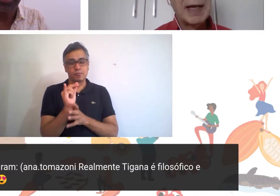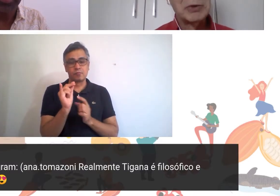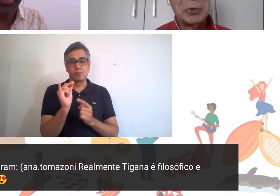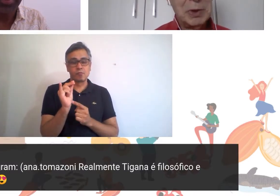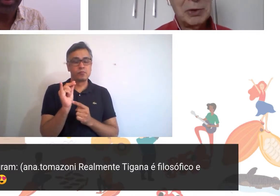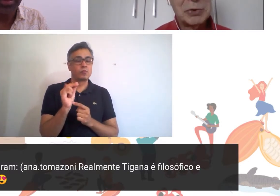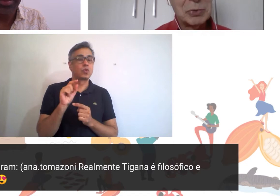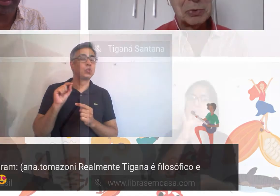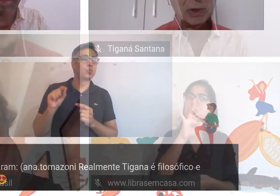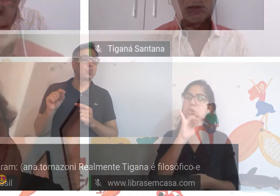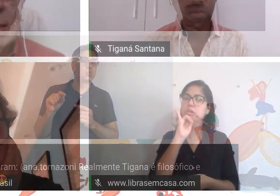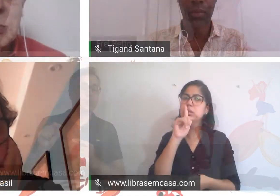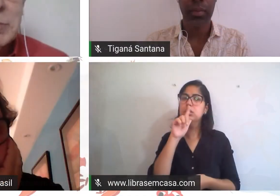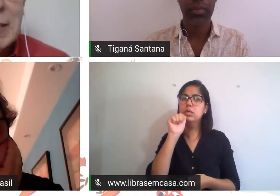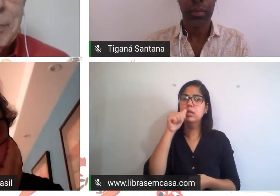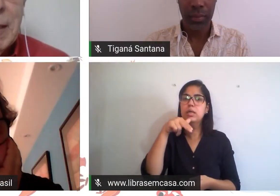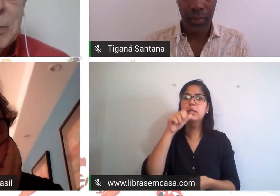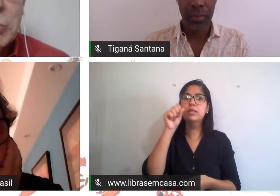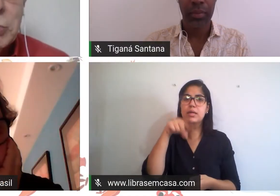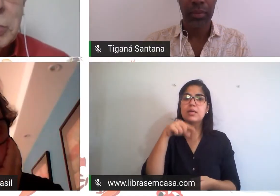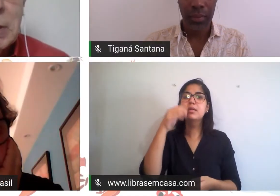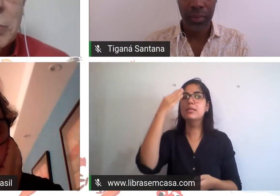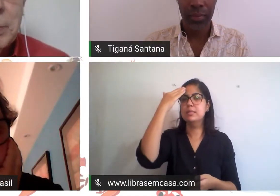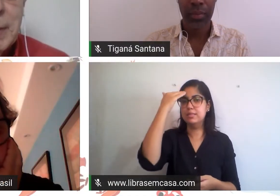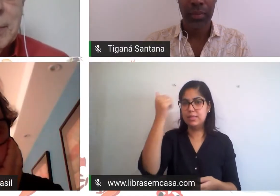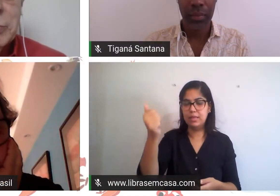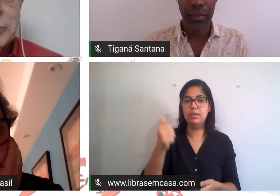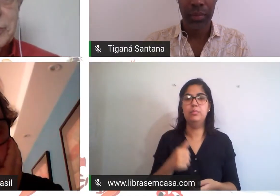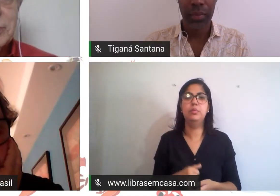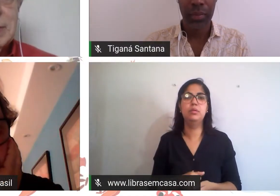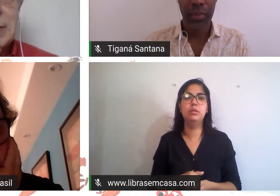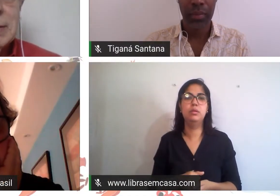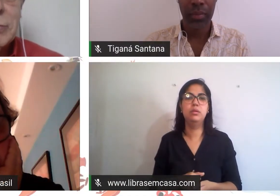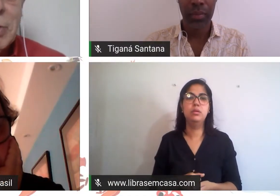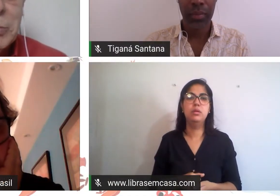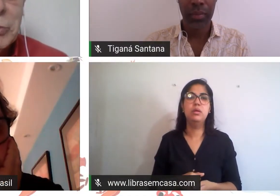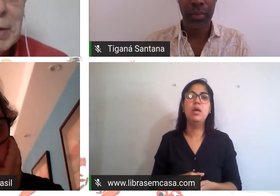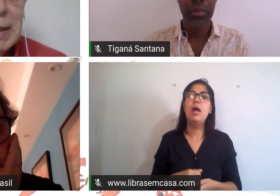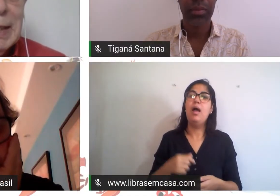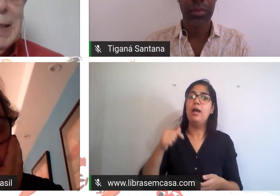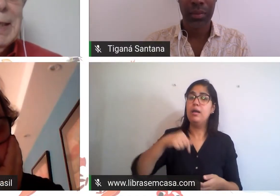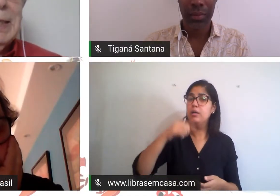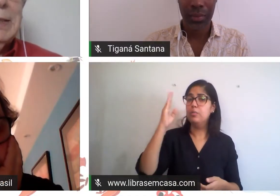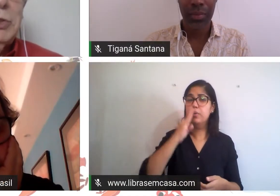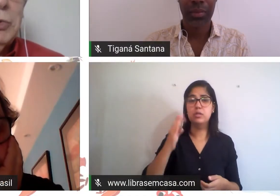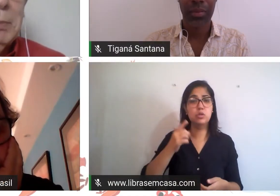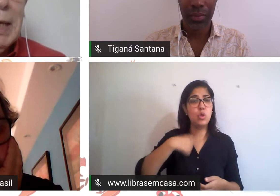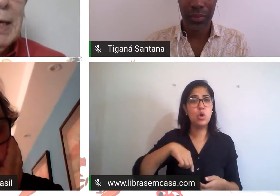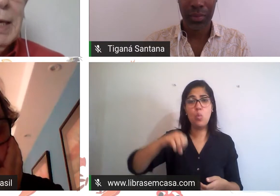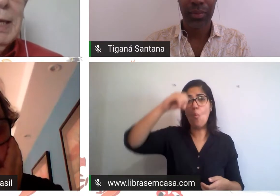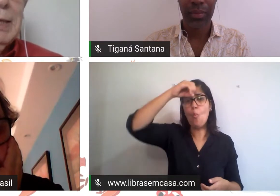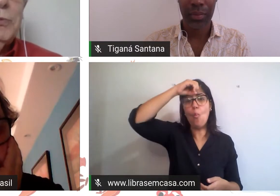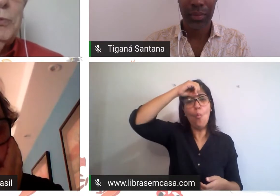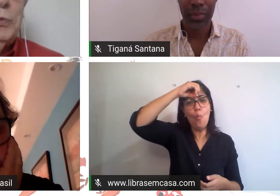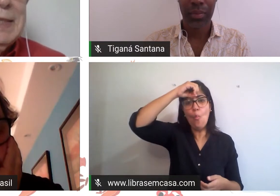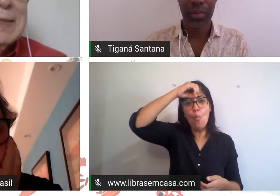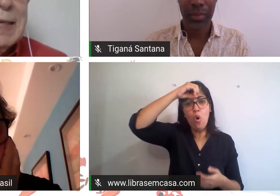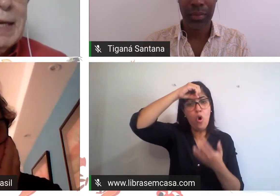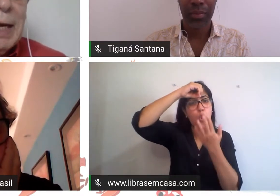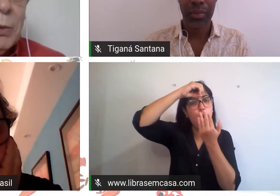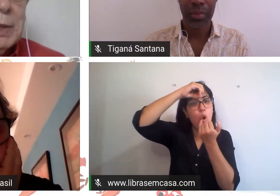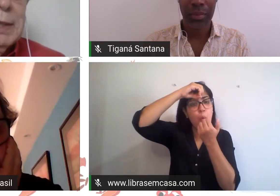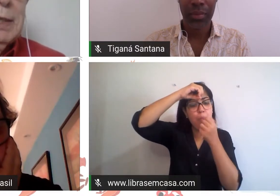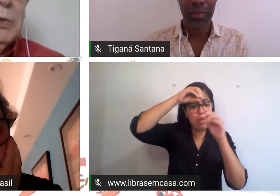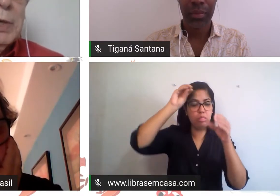adultera tudo isso, não sabemos o que comemos. Somos de uma